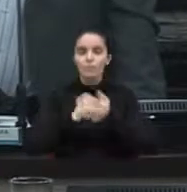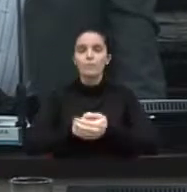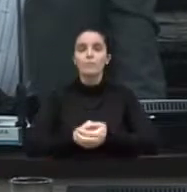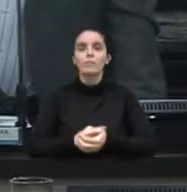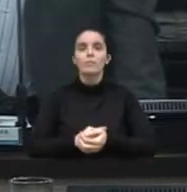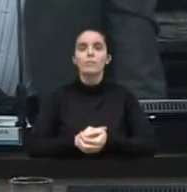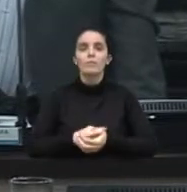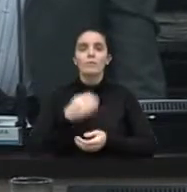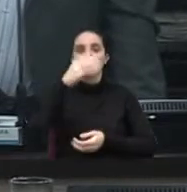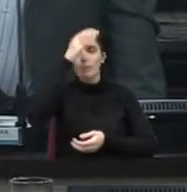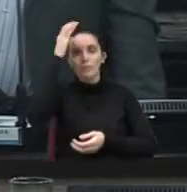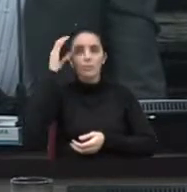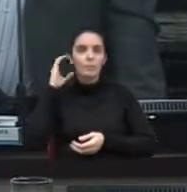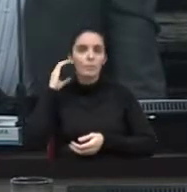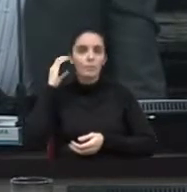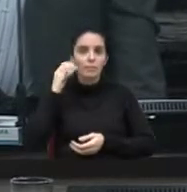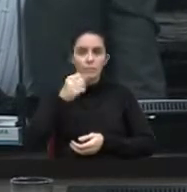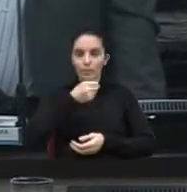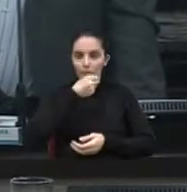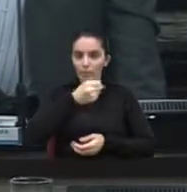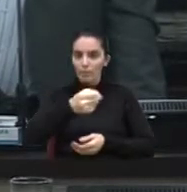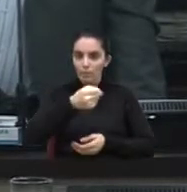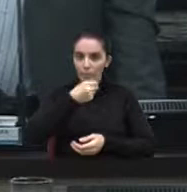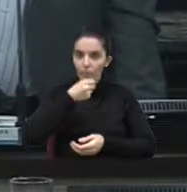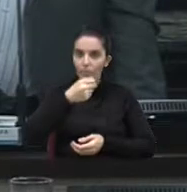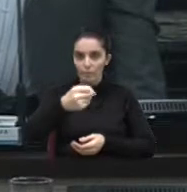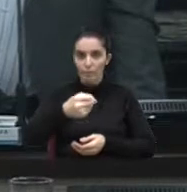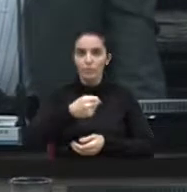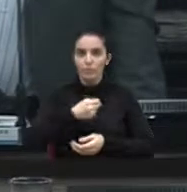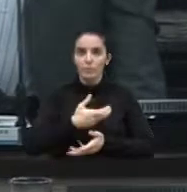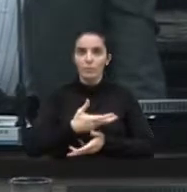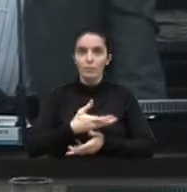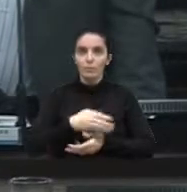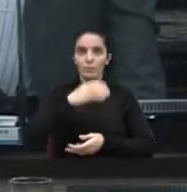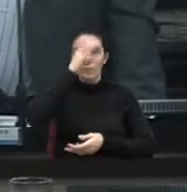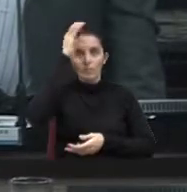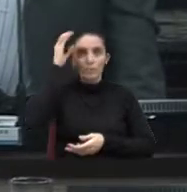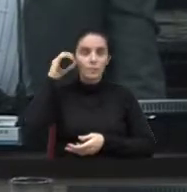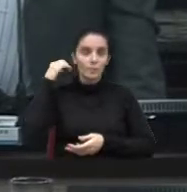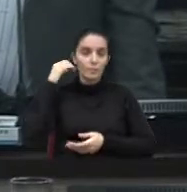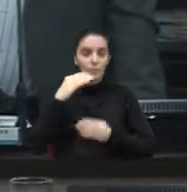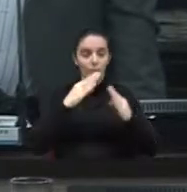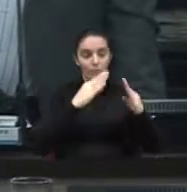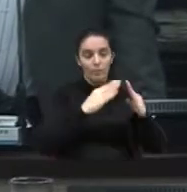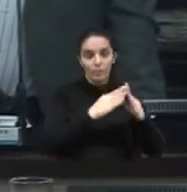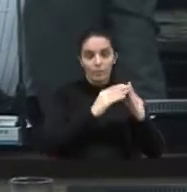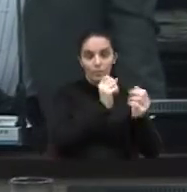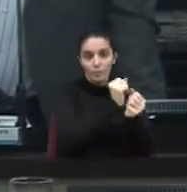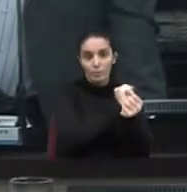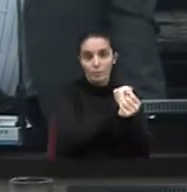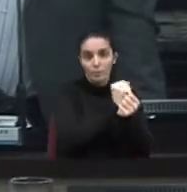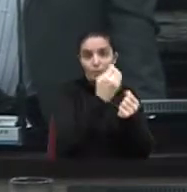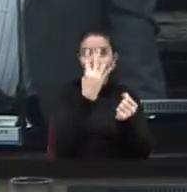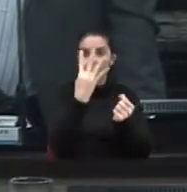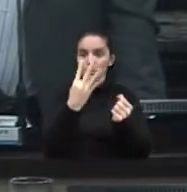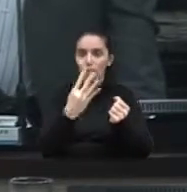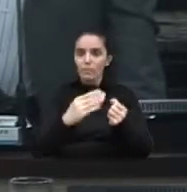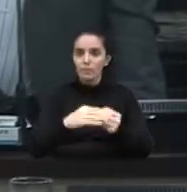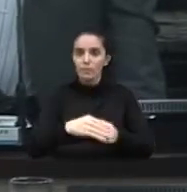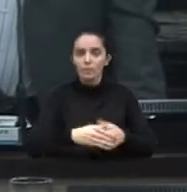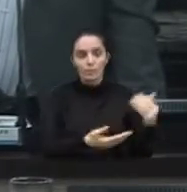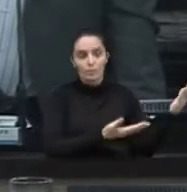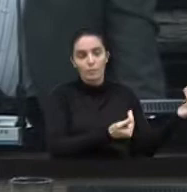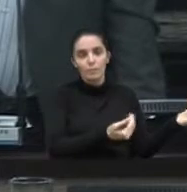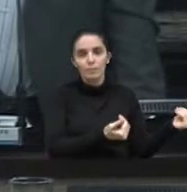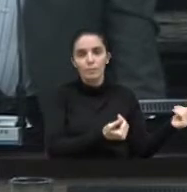por uma situação em que eu fui mantida em cárcere privado com 4 menores comigo. E ainda assim, quando muitas pessoas falavam que